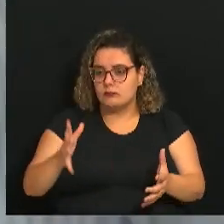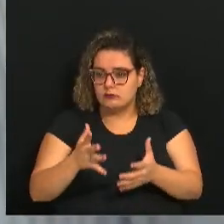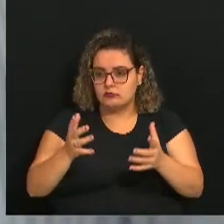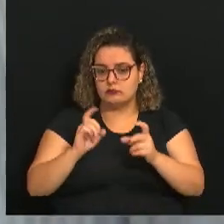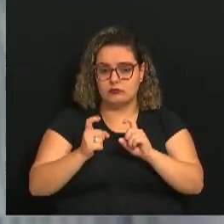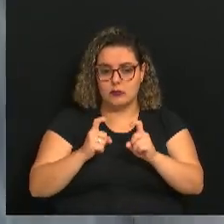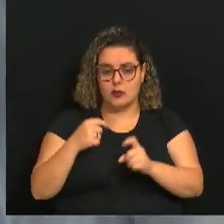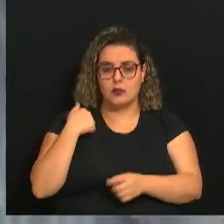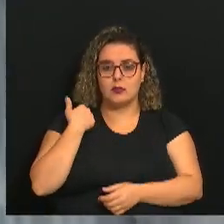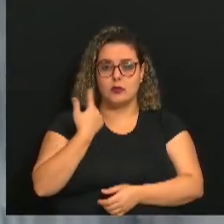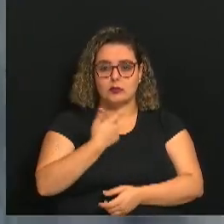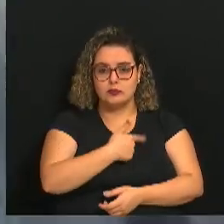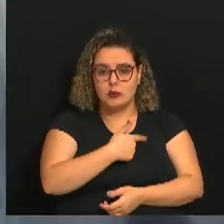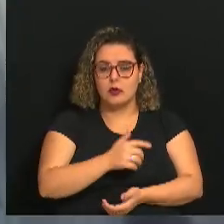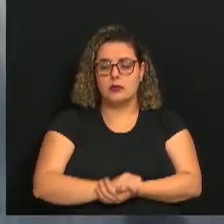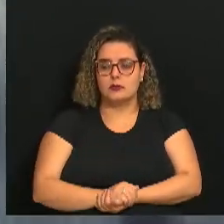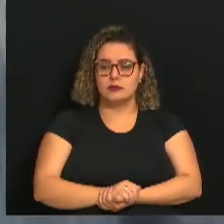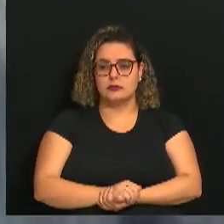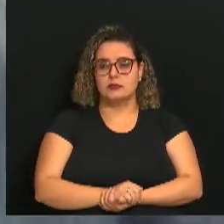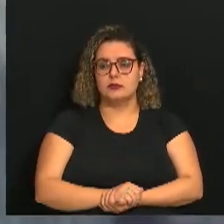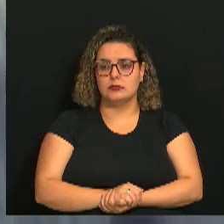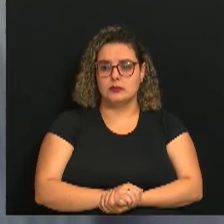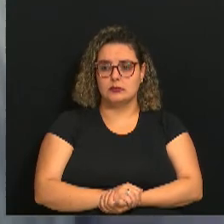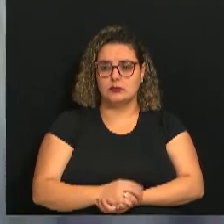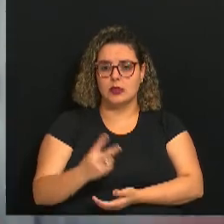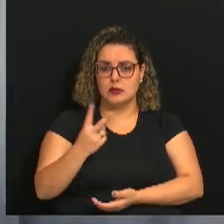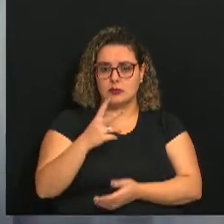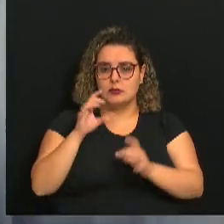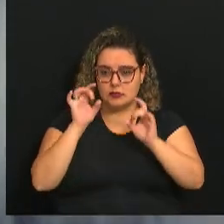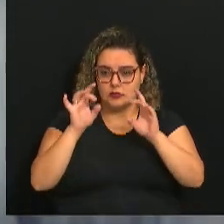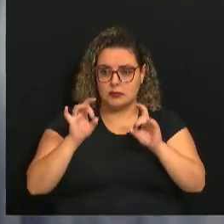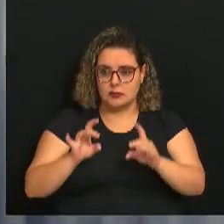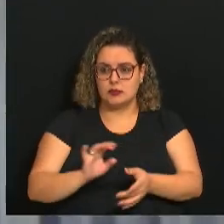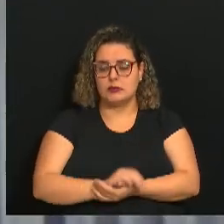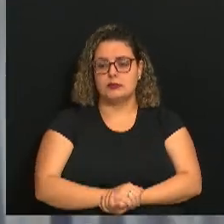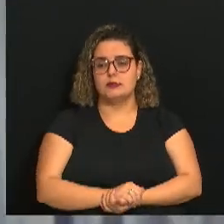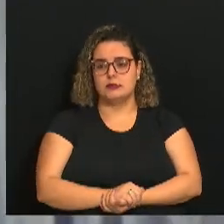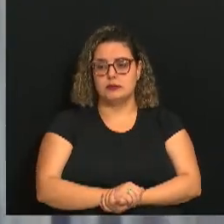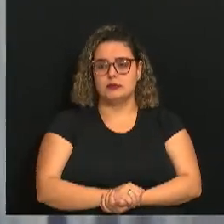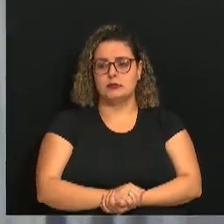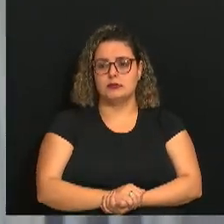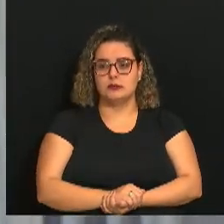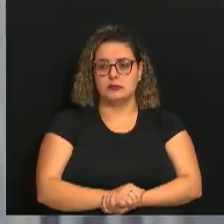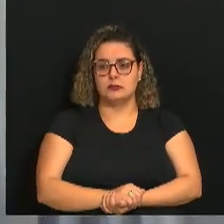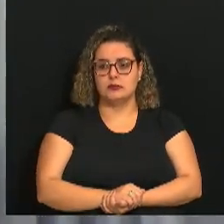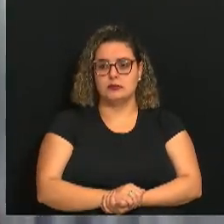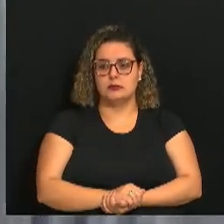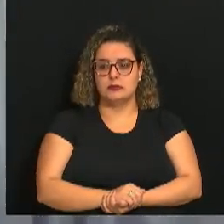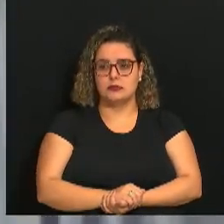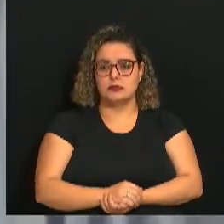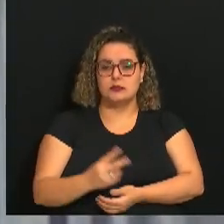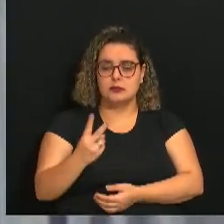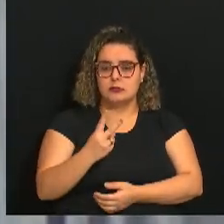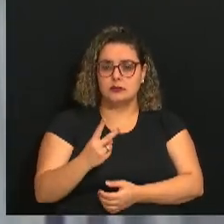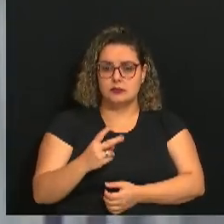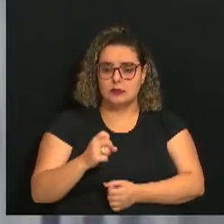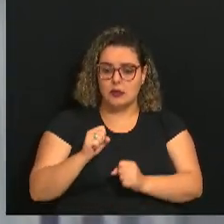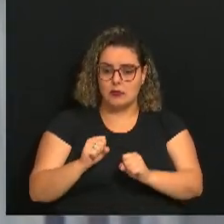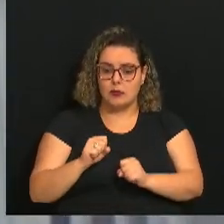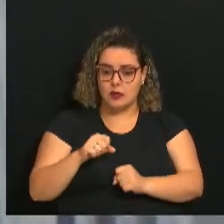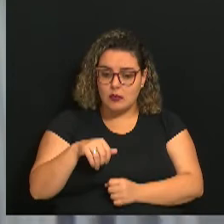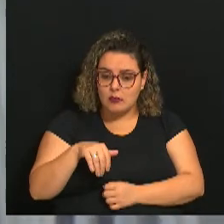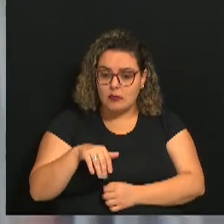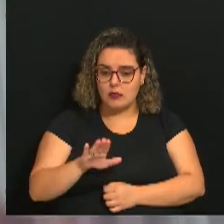nossa, são duas em especial. Primeiro, que vocês possam se debruçar cada vez